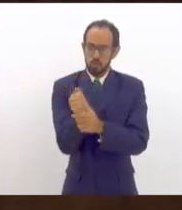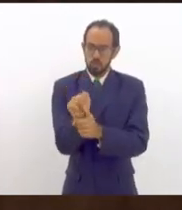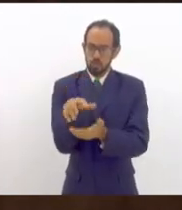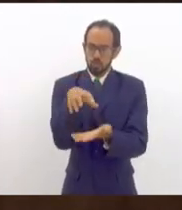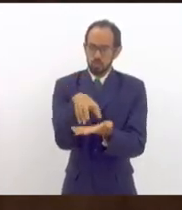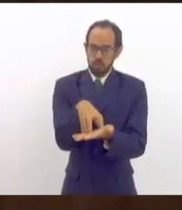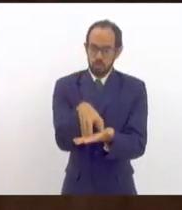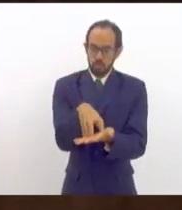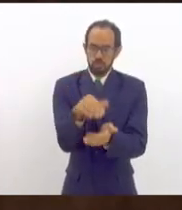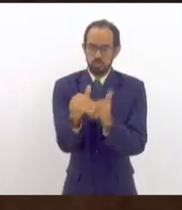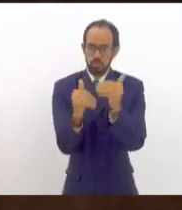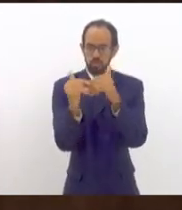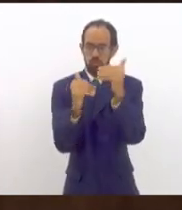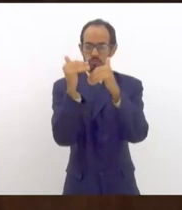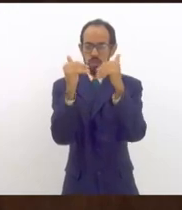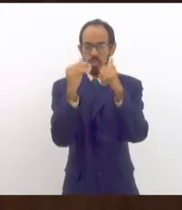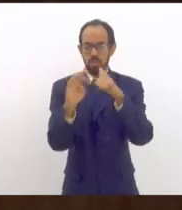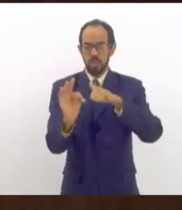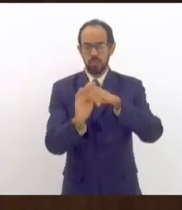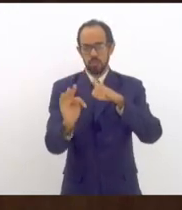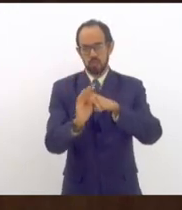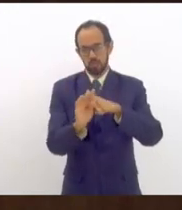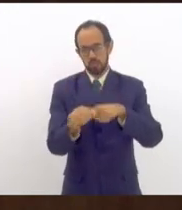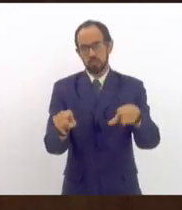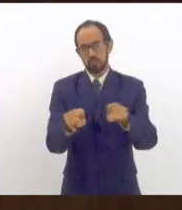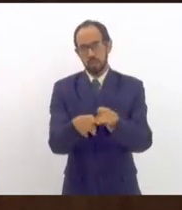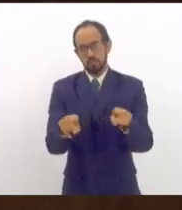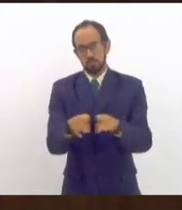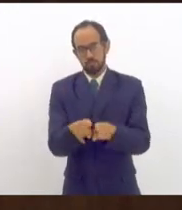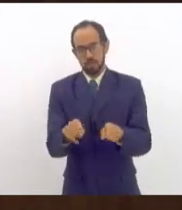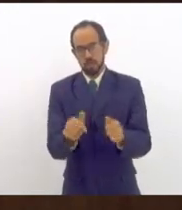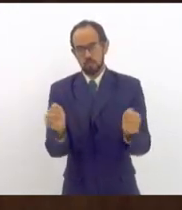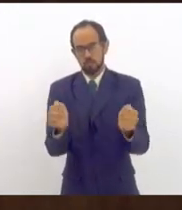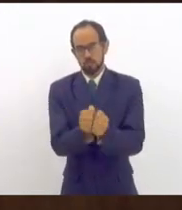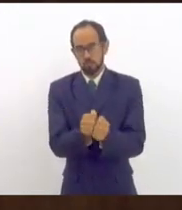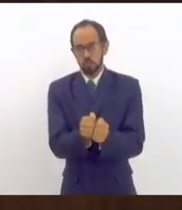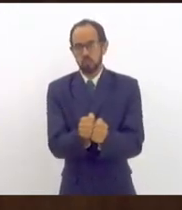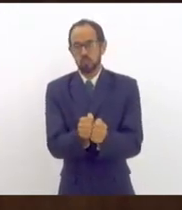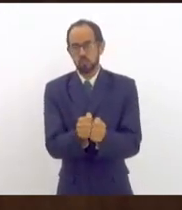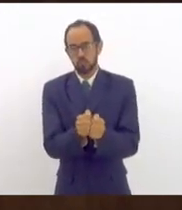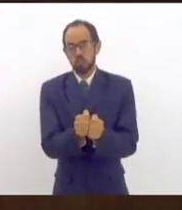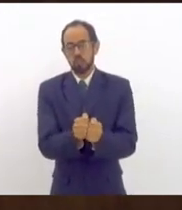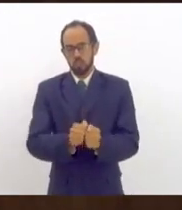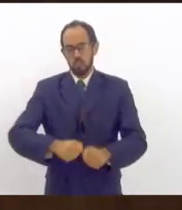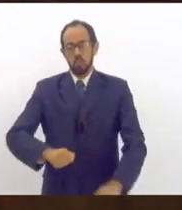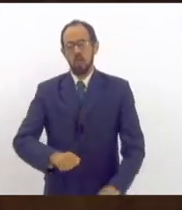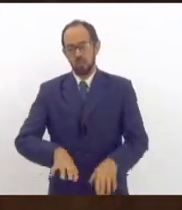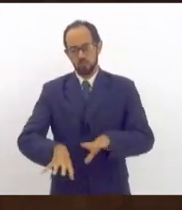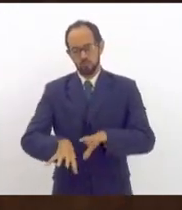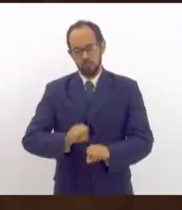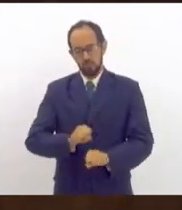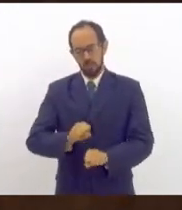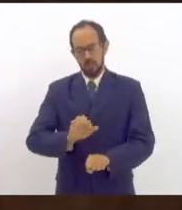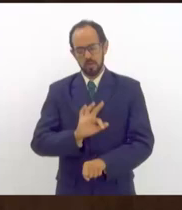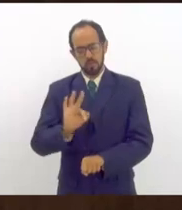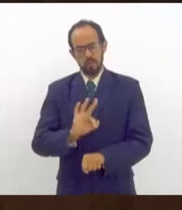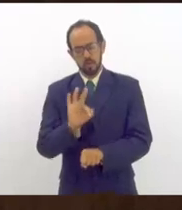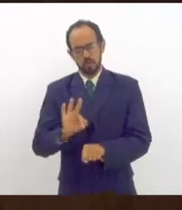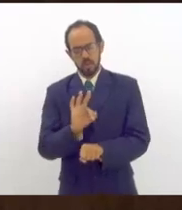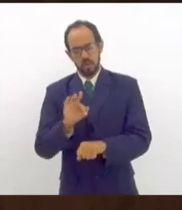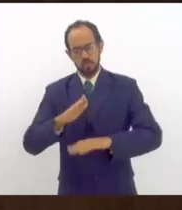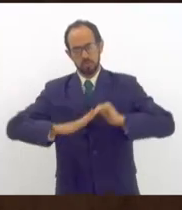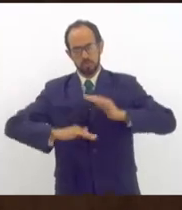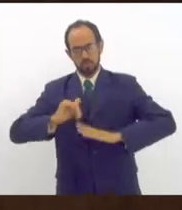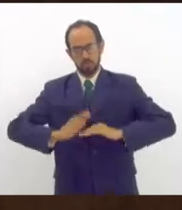de desenvolvimento tecnológico alinhados também há uma perspectiva de Formação técnica em nível superior pensando inclusive